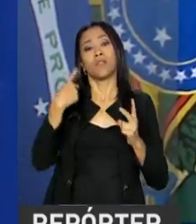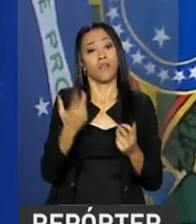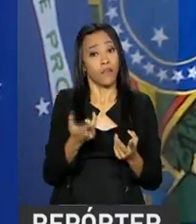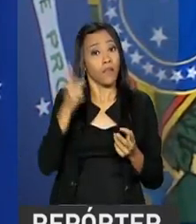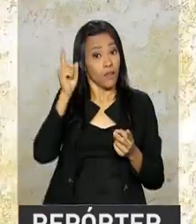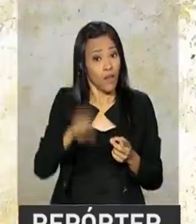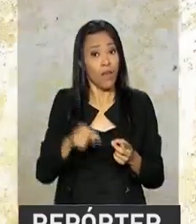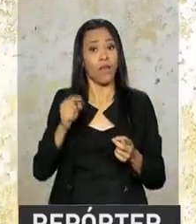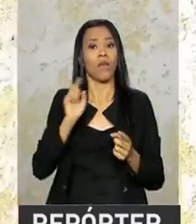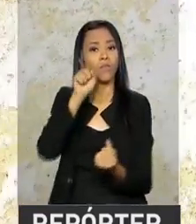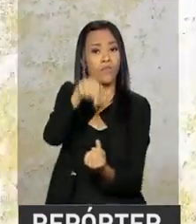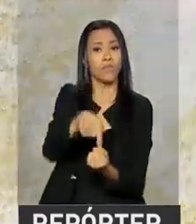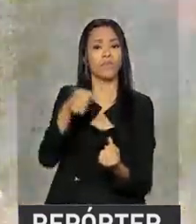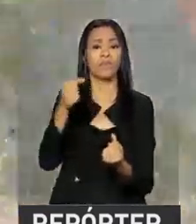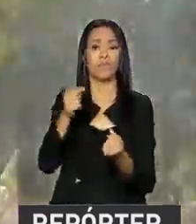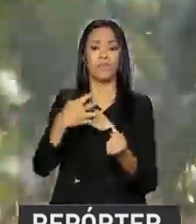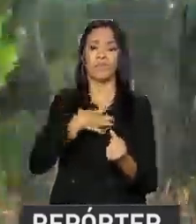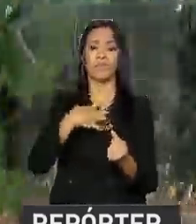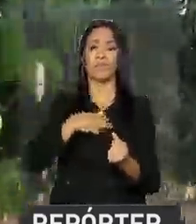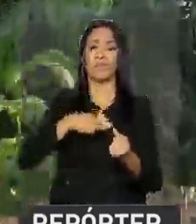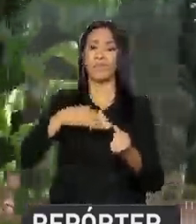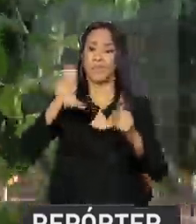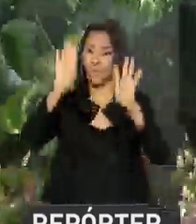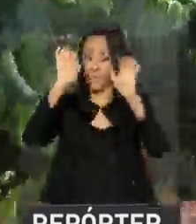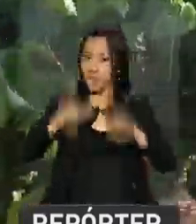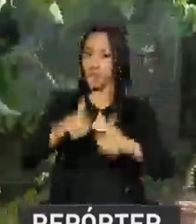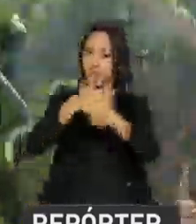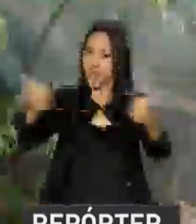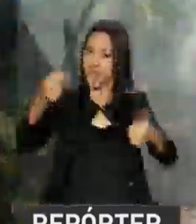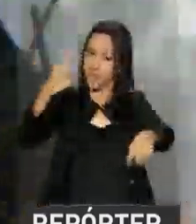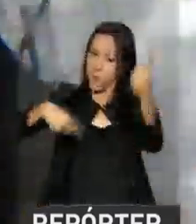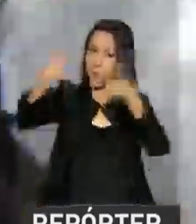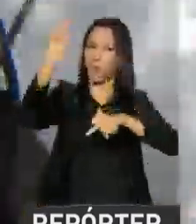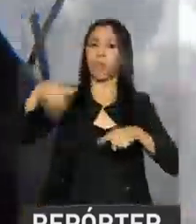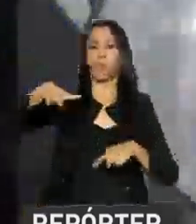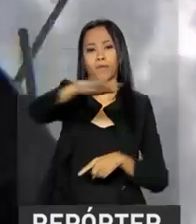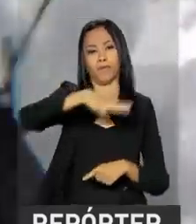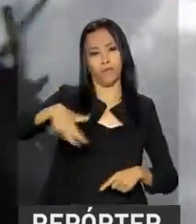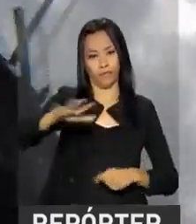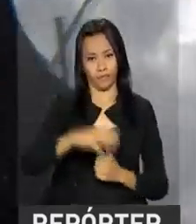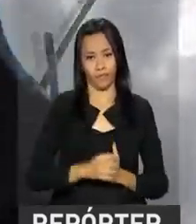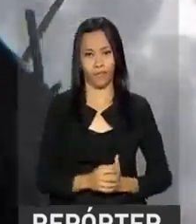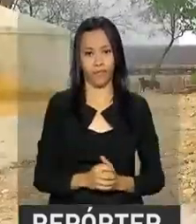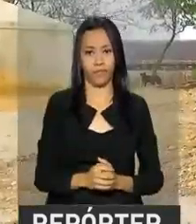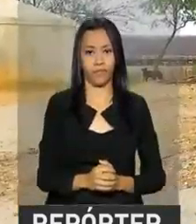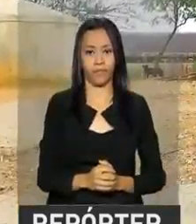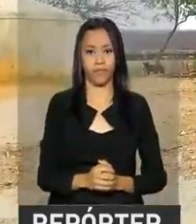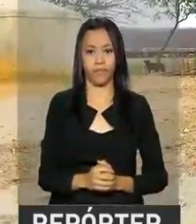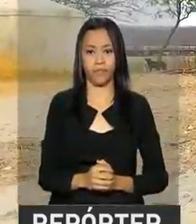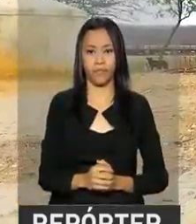Atos que visam o bem-estar, a prosperidade de todos.